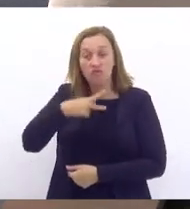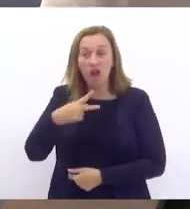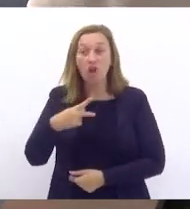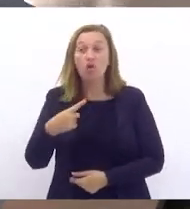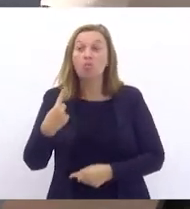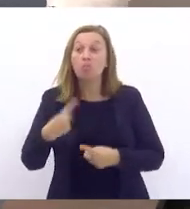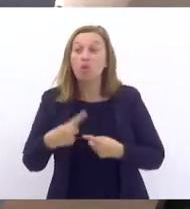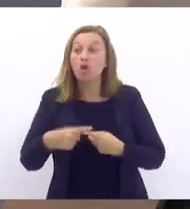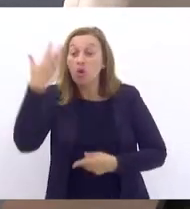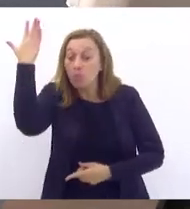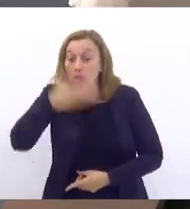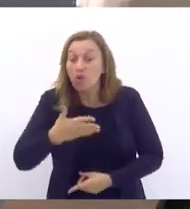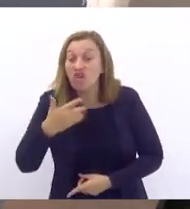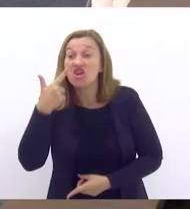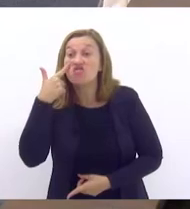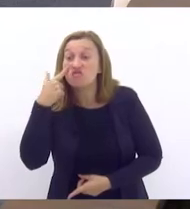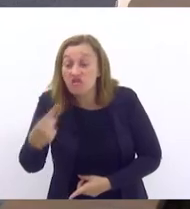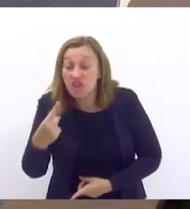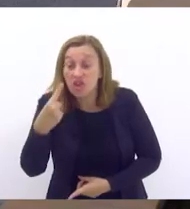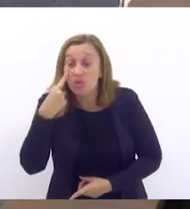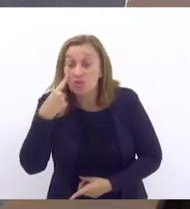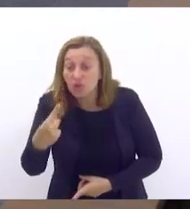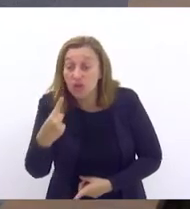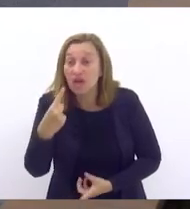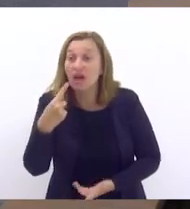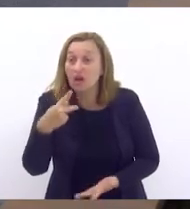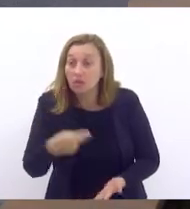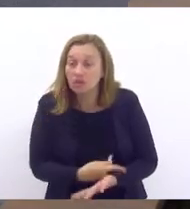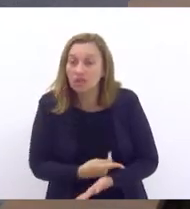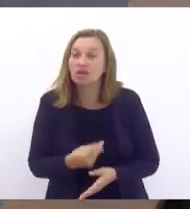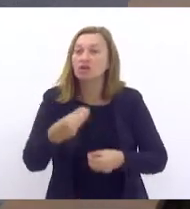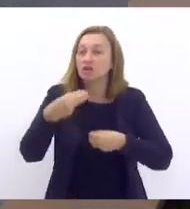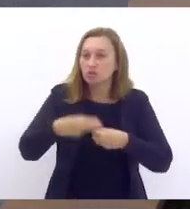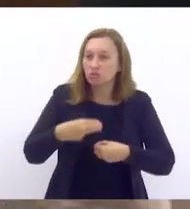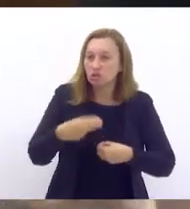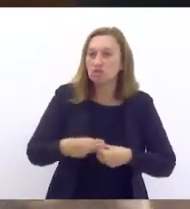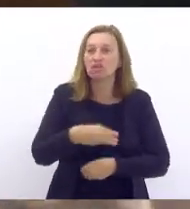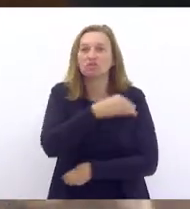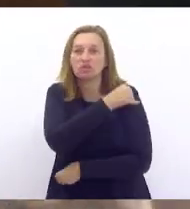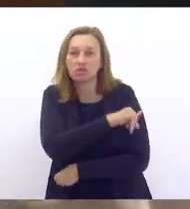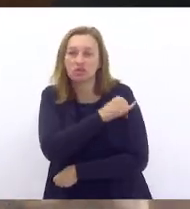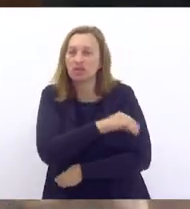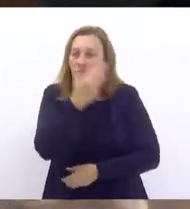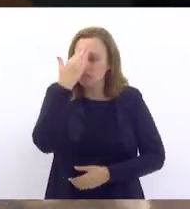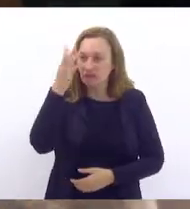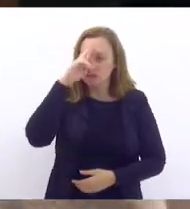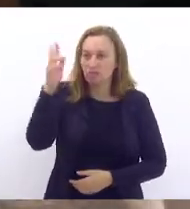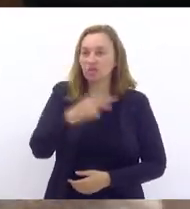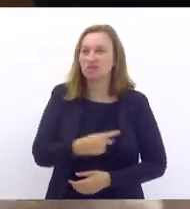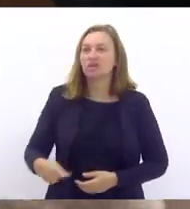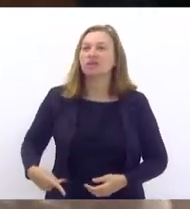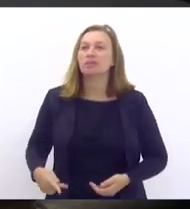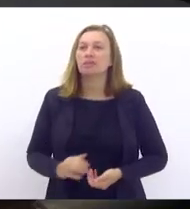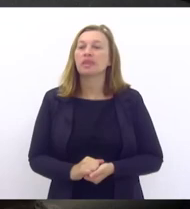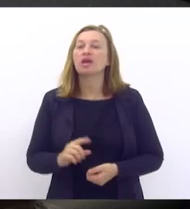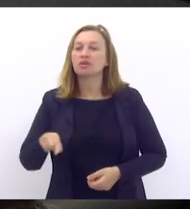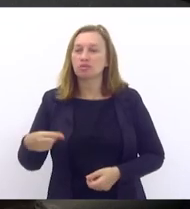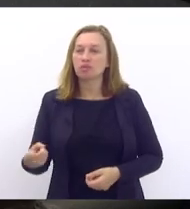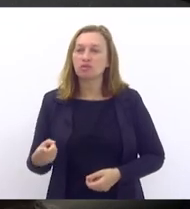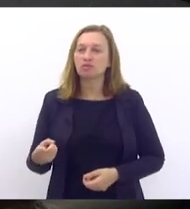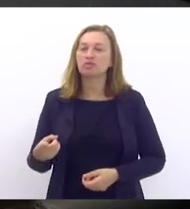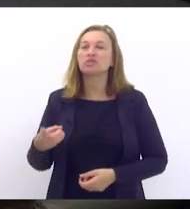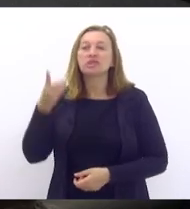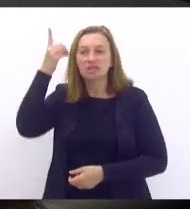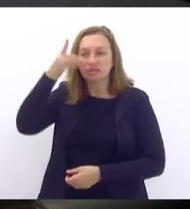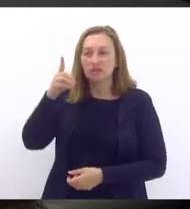eu provei disso, eu vi isso acontecer no município do Rio de Janeiro. Obrigado, senhor presidente. Próximo orador